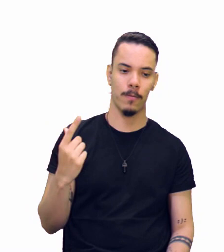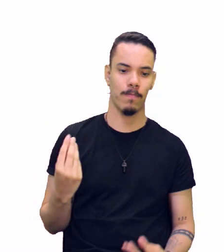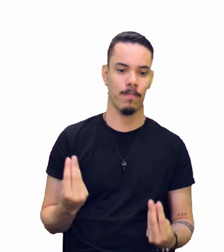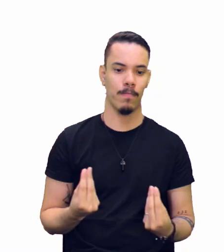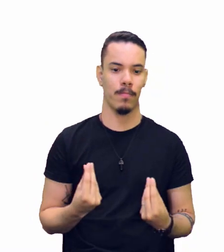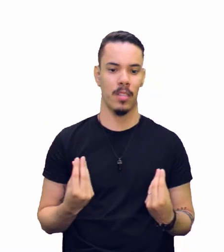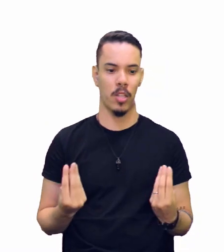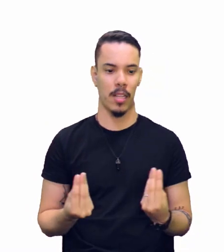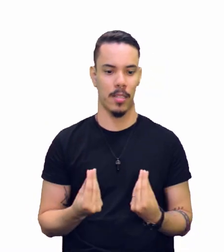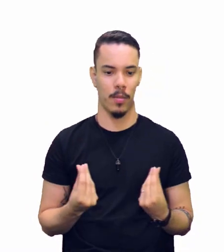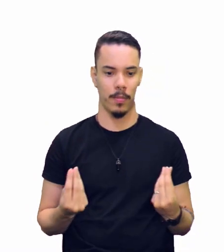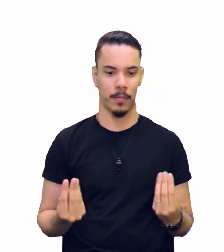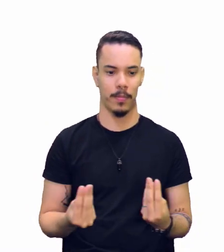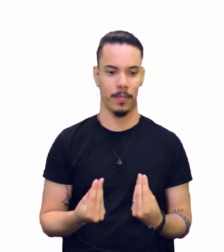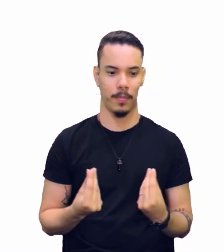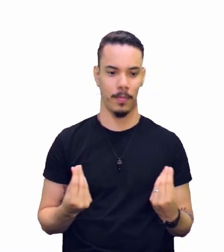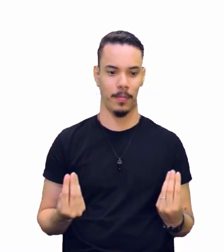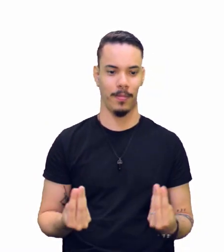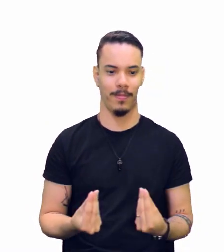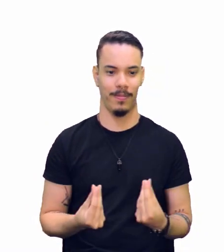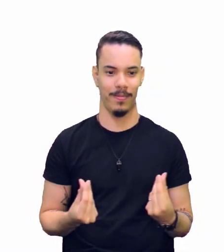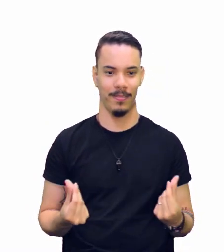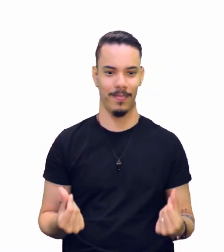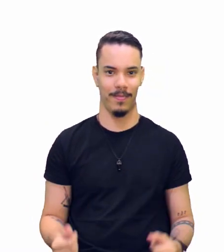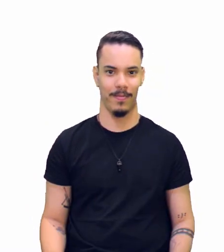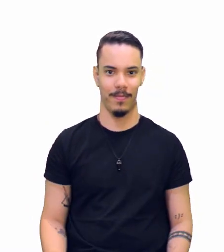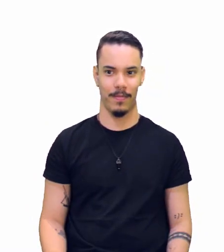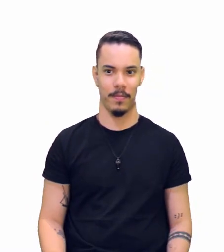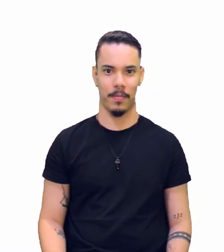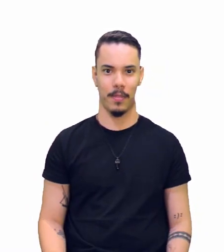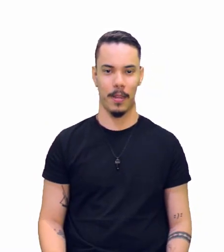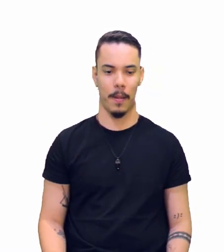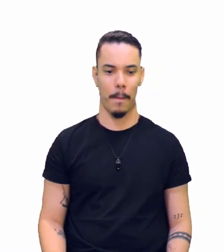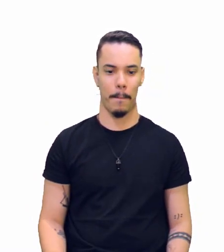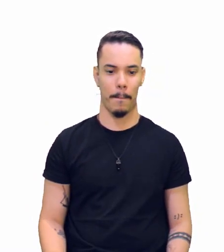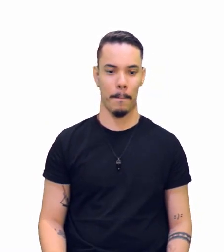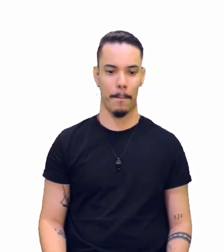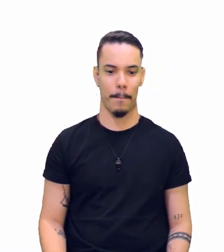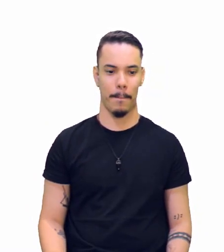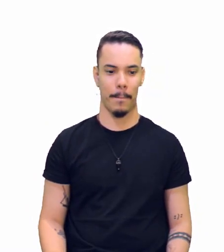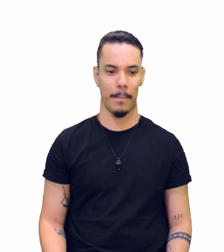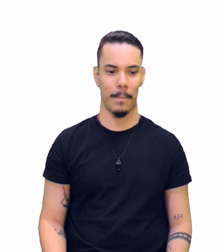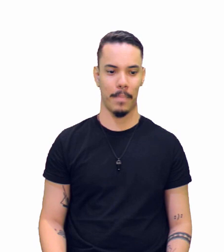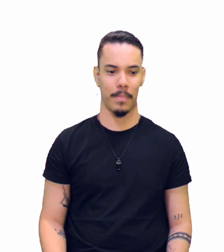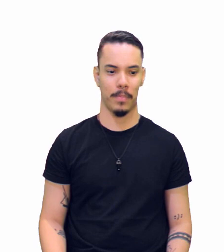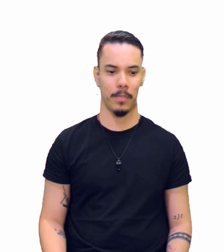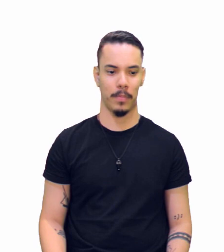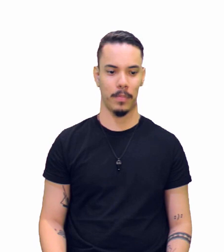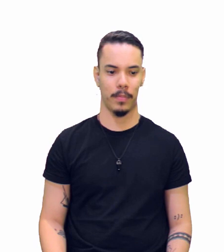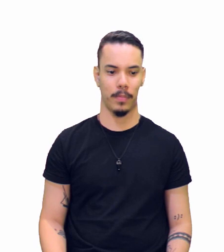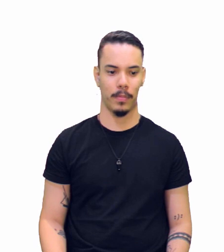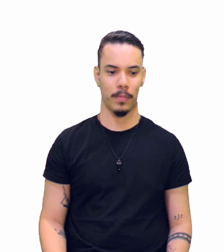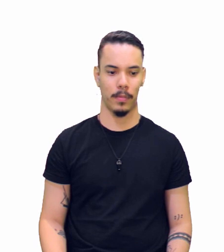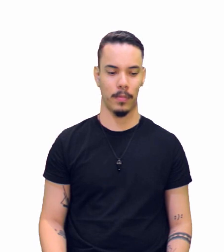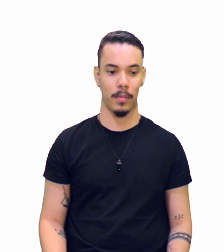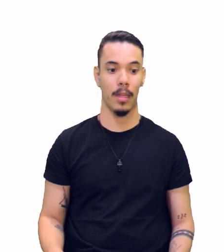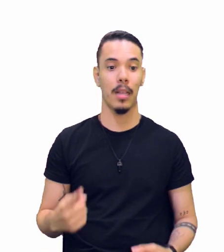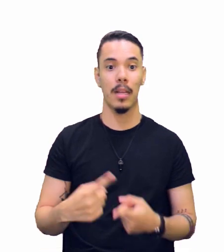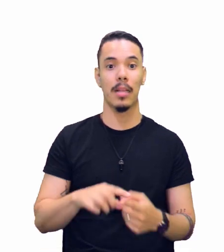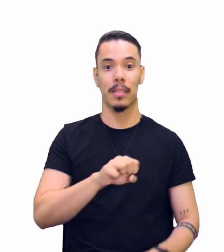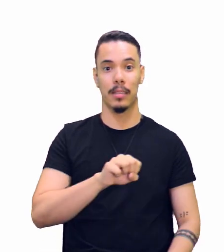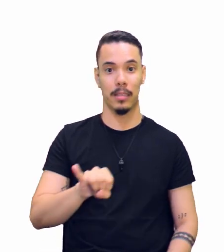com... Eu acho que é insolação, acredito que seja mesmo. Mas vamos lá. If children, se